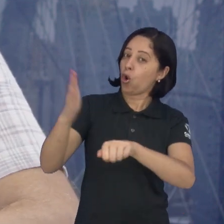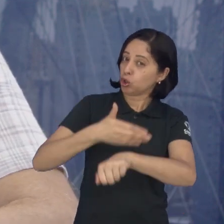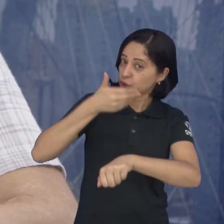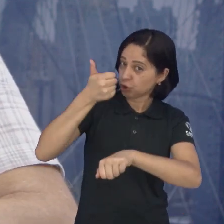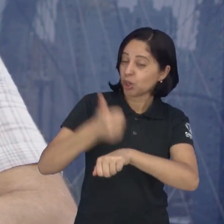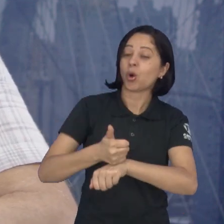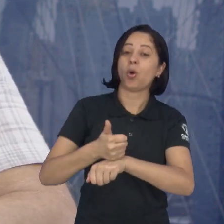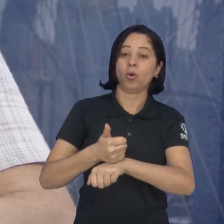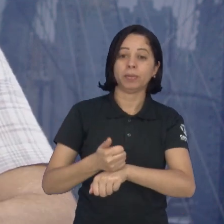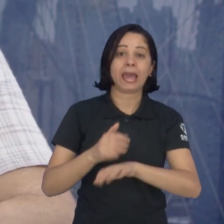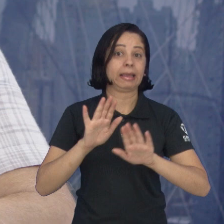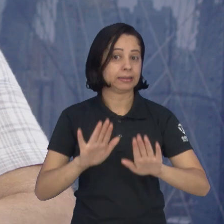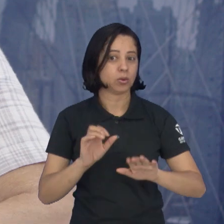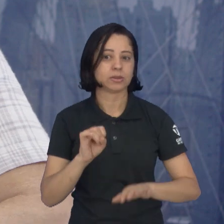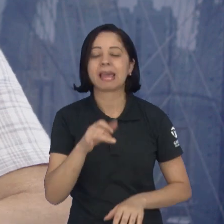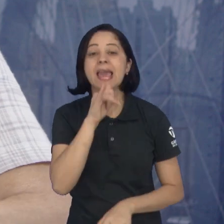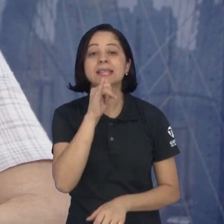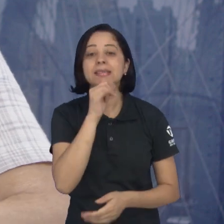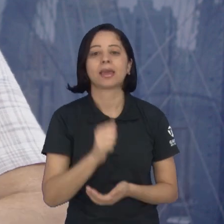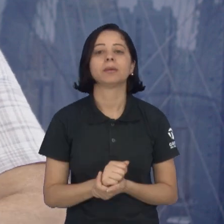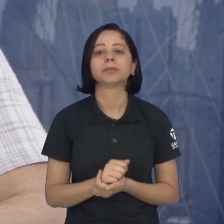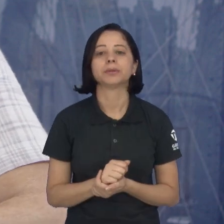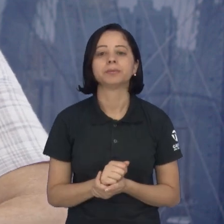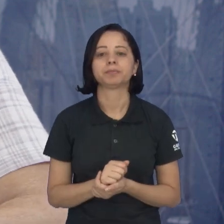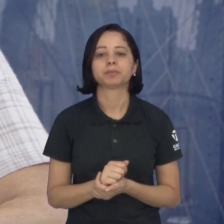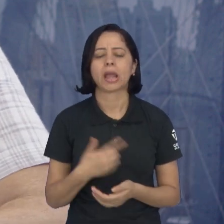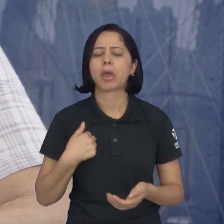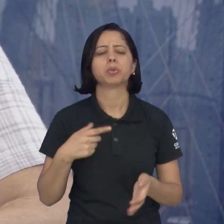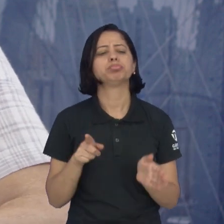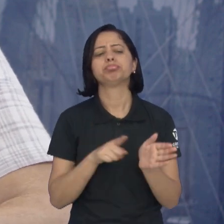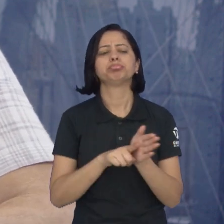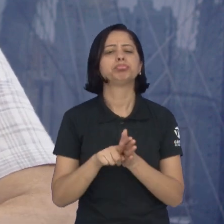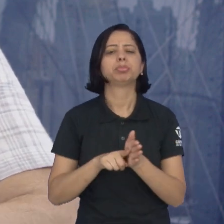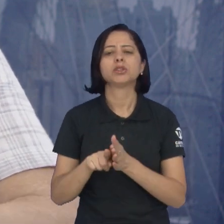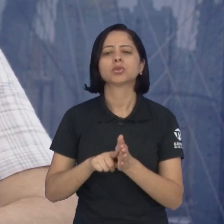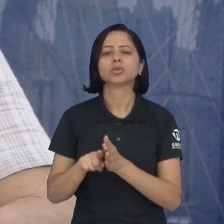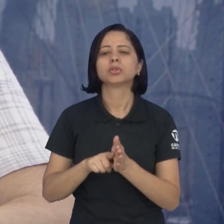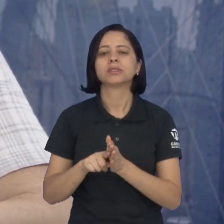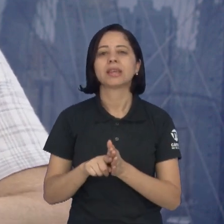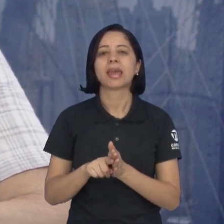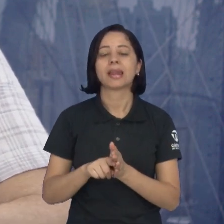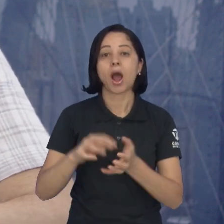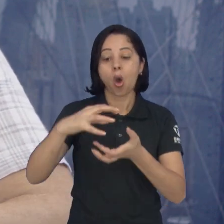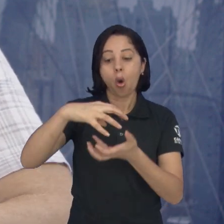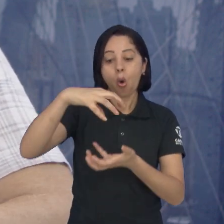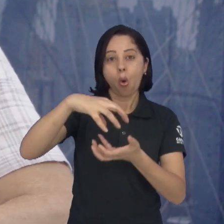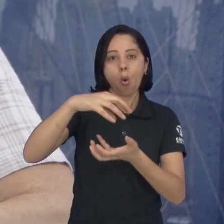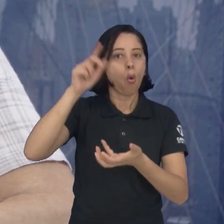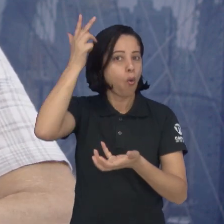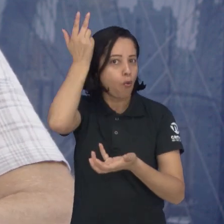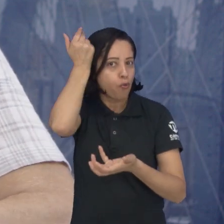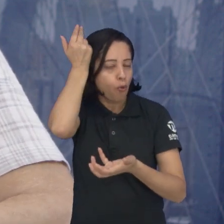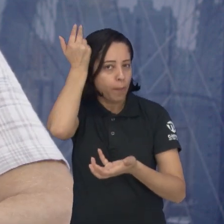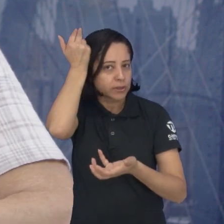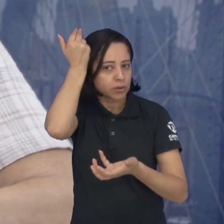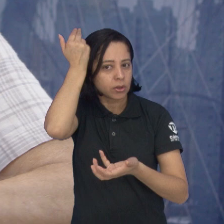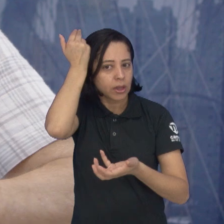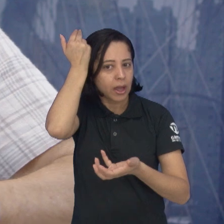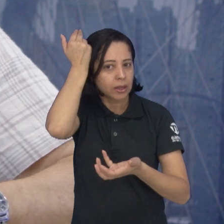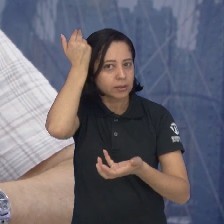praça. Então, se você está comprando... Por exemplo, esses dias a gente está fazendo uma pesquisa sobre preço de ovo de Páscoa e barra de chocolate. Você não